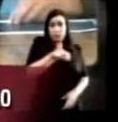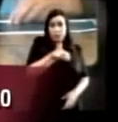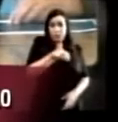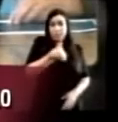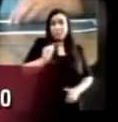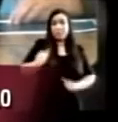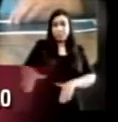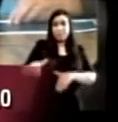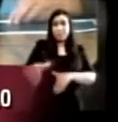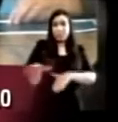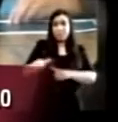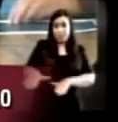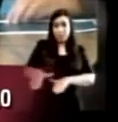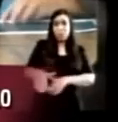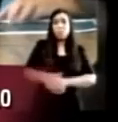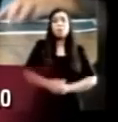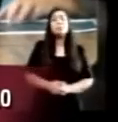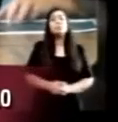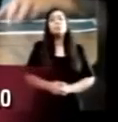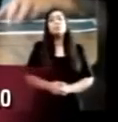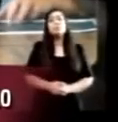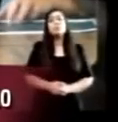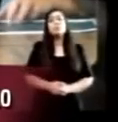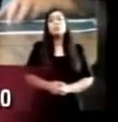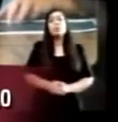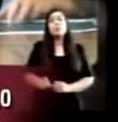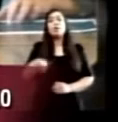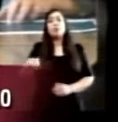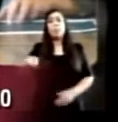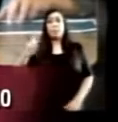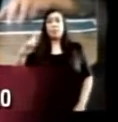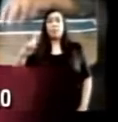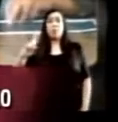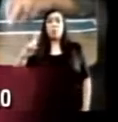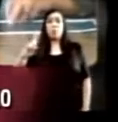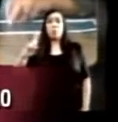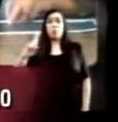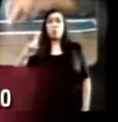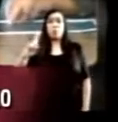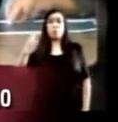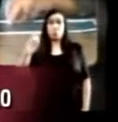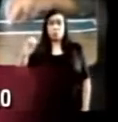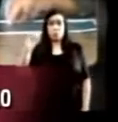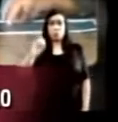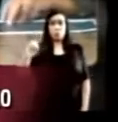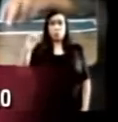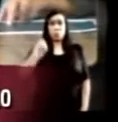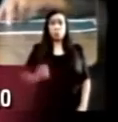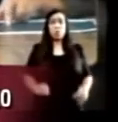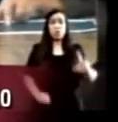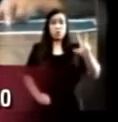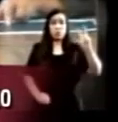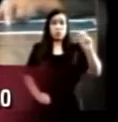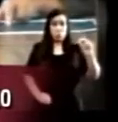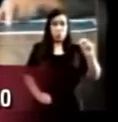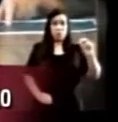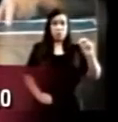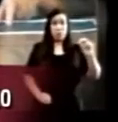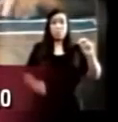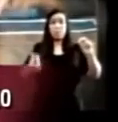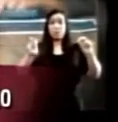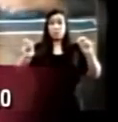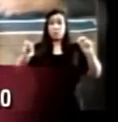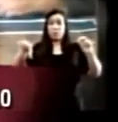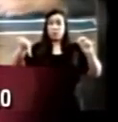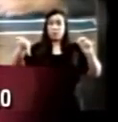26/9, tá certo? Para o dia 1º, ontem, de 50% para